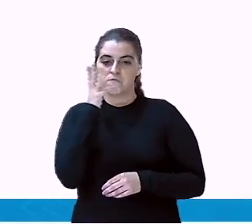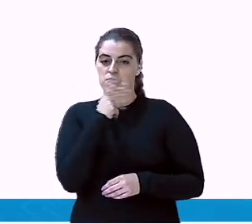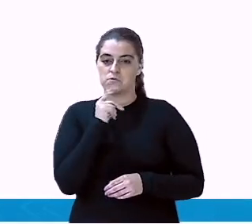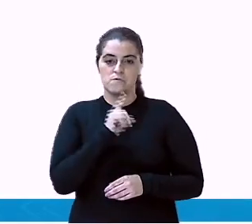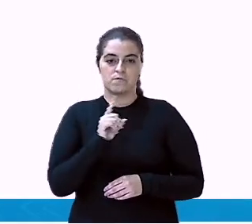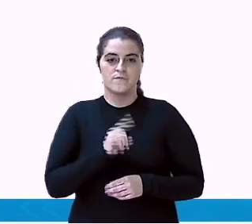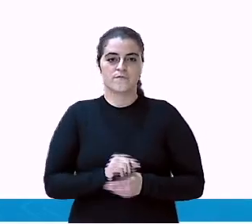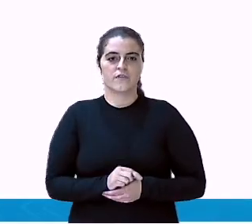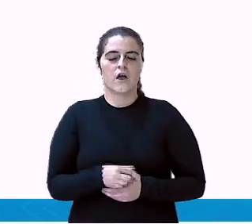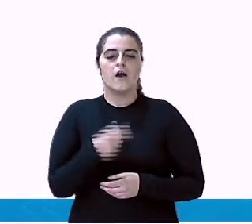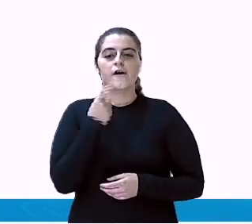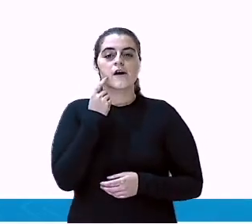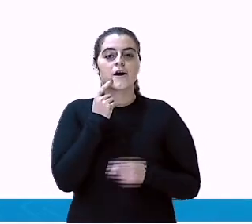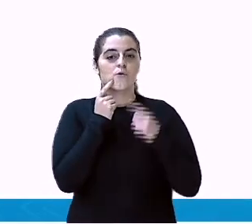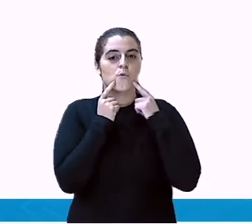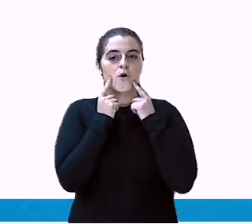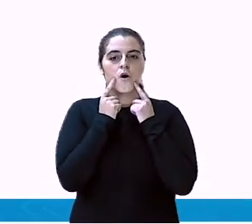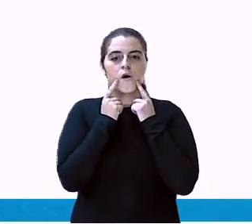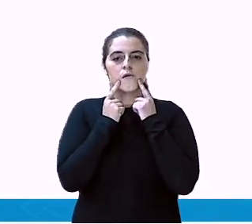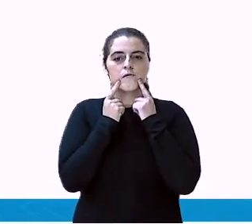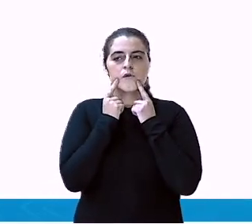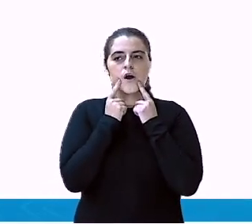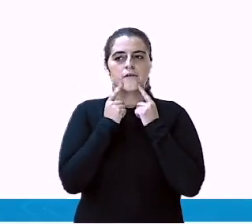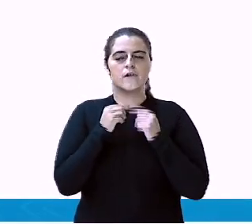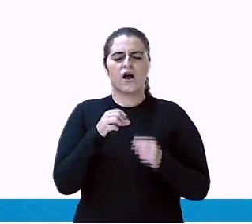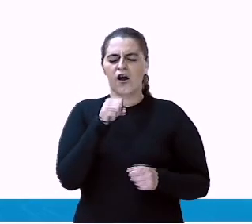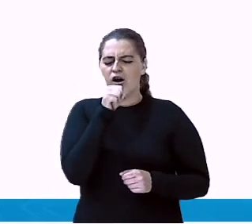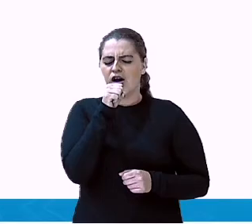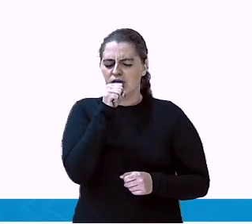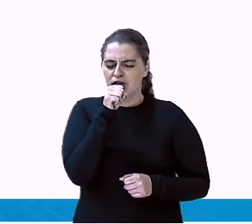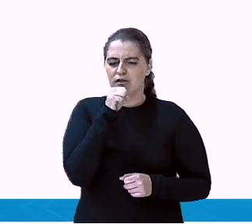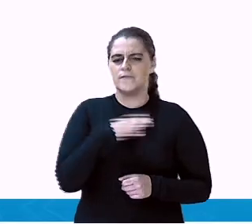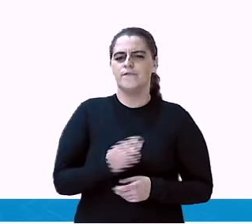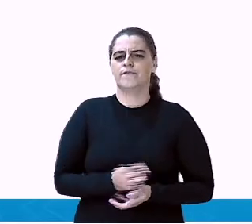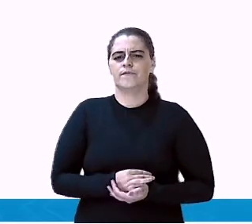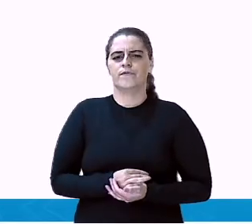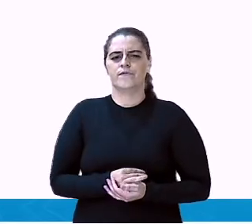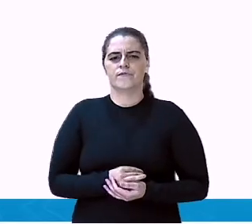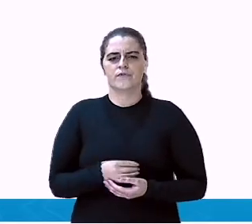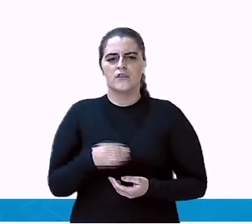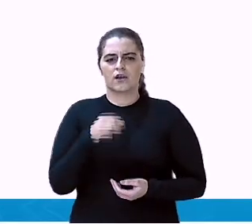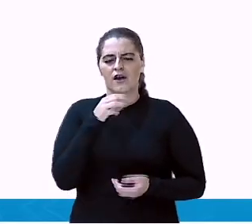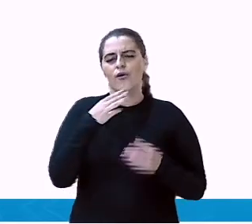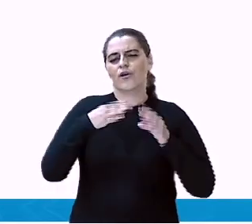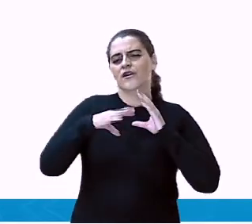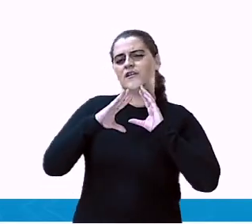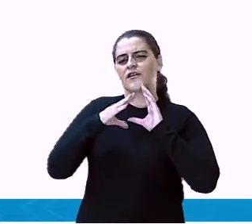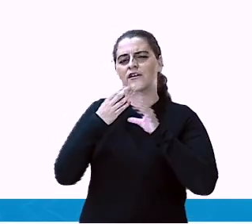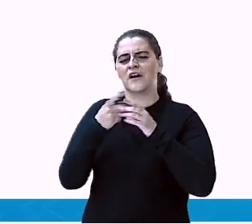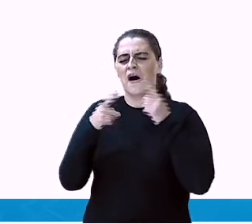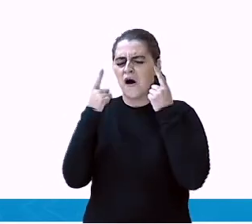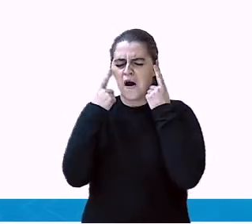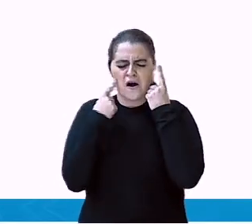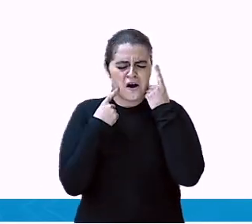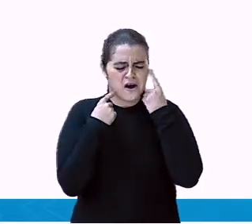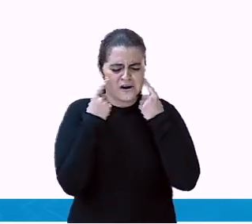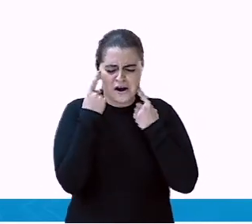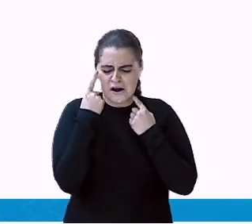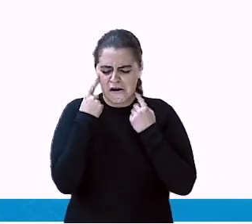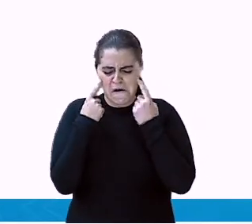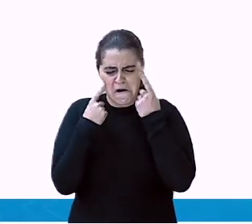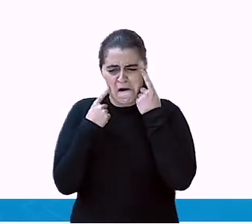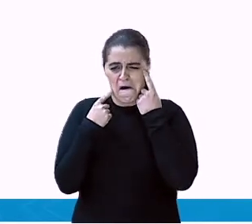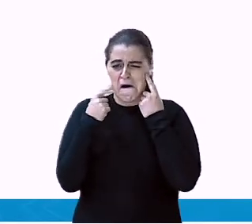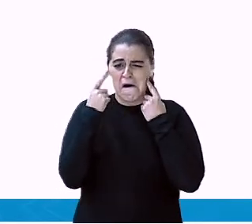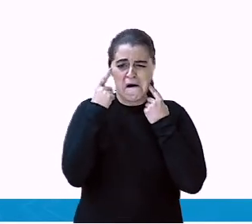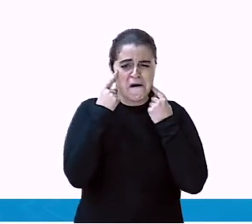A boca, né? Ela pode produzir, então, aqui, ó, a tosse, né? O cantar, o choro. Tem muito